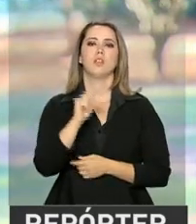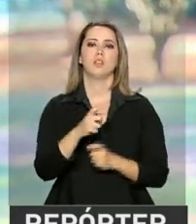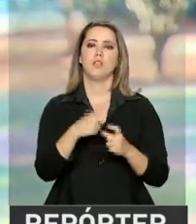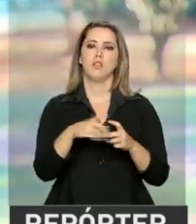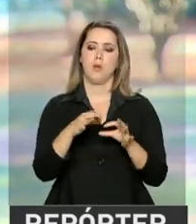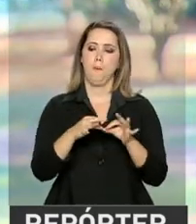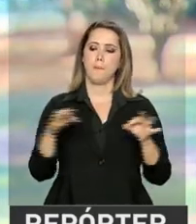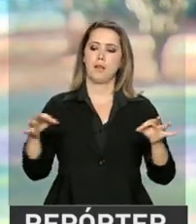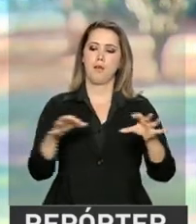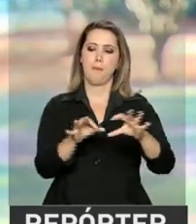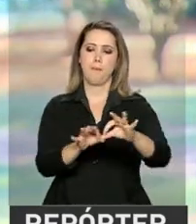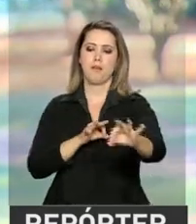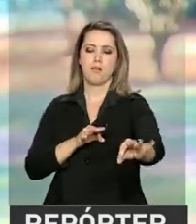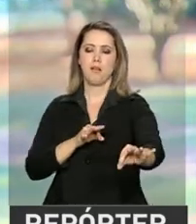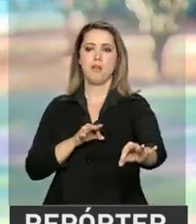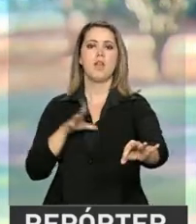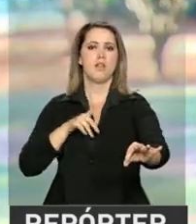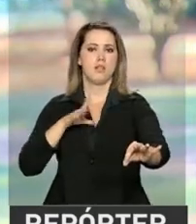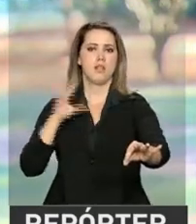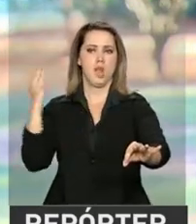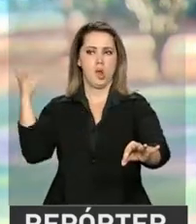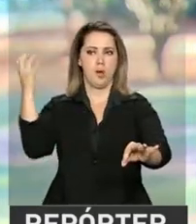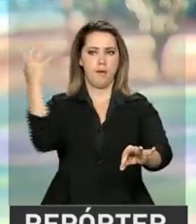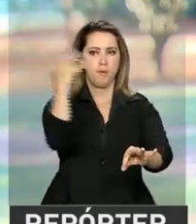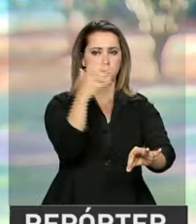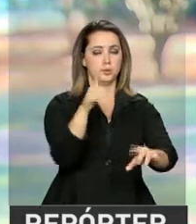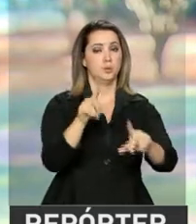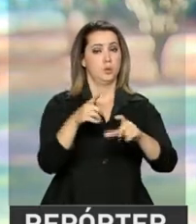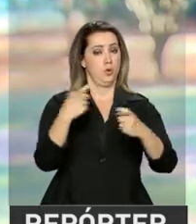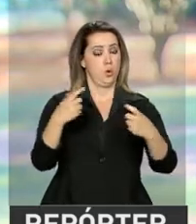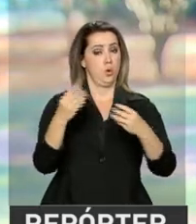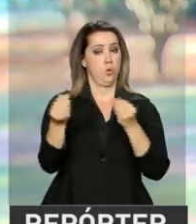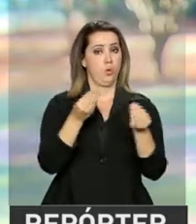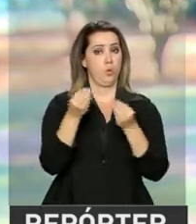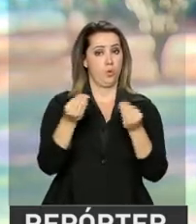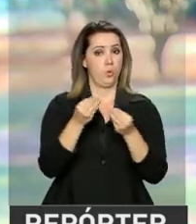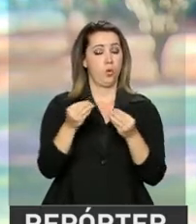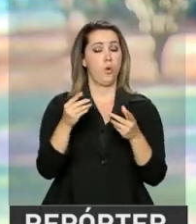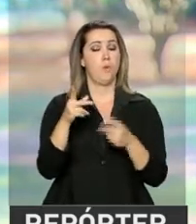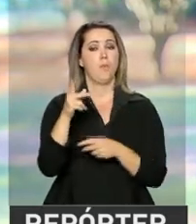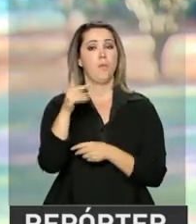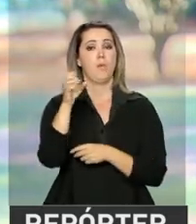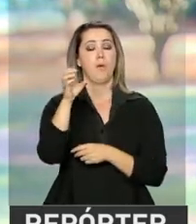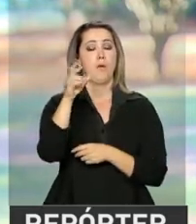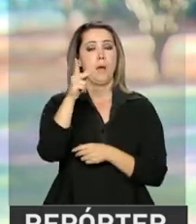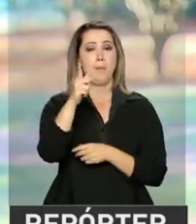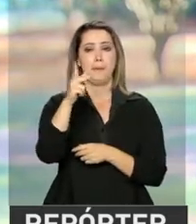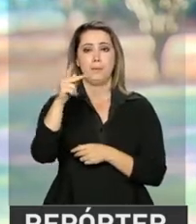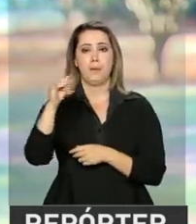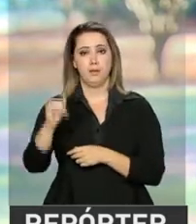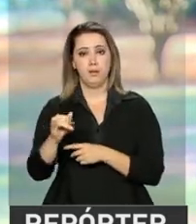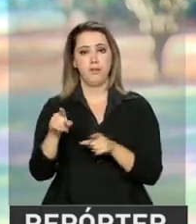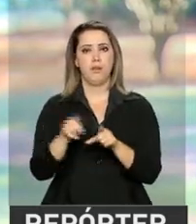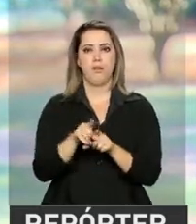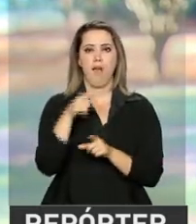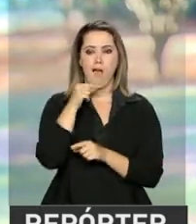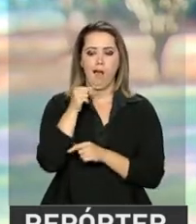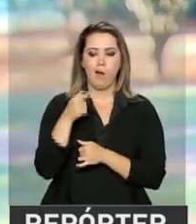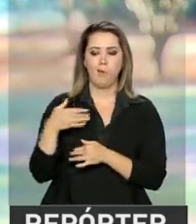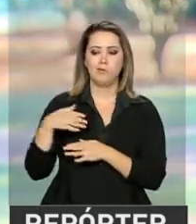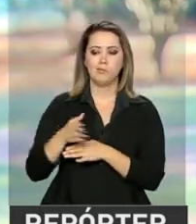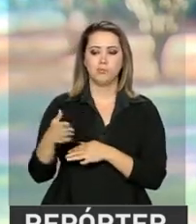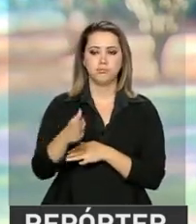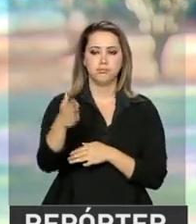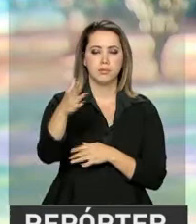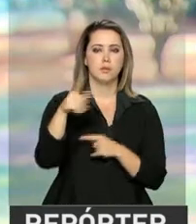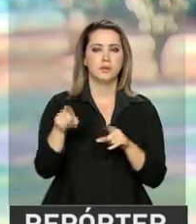com remanescentes de vegetação nativa como está a área de preservação permanente por exemplo em relação aos cursos d'água né a área que fica